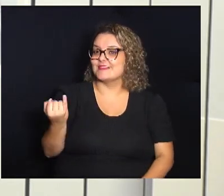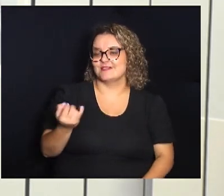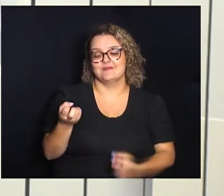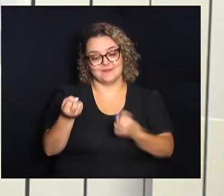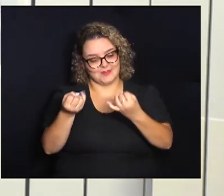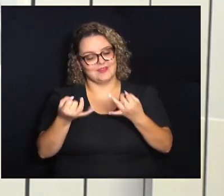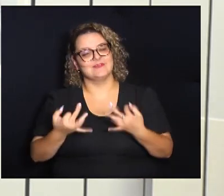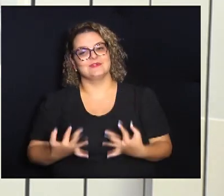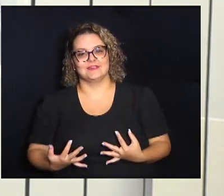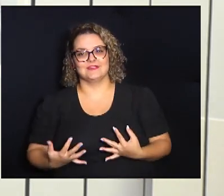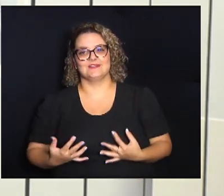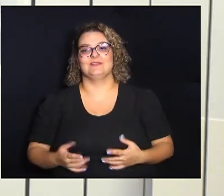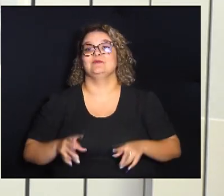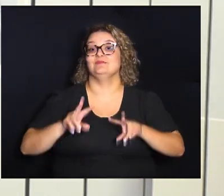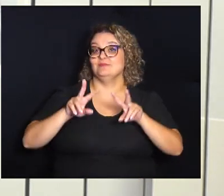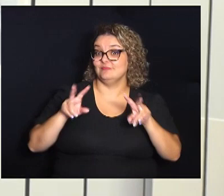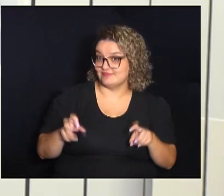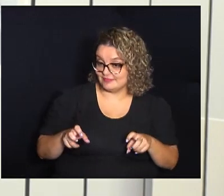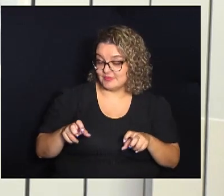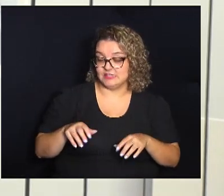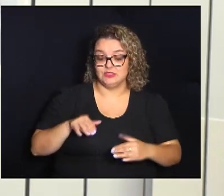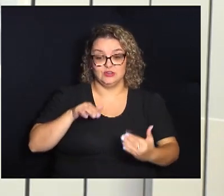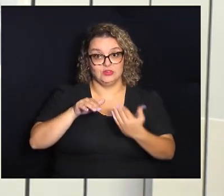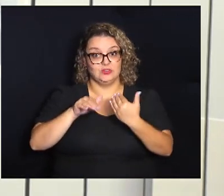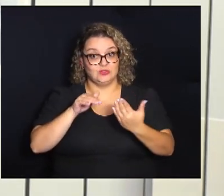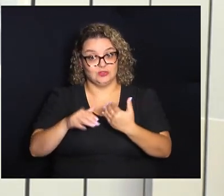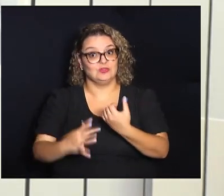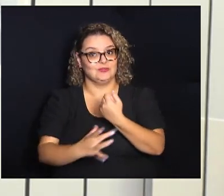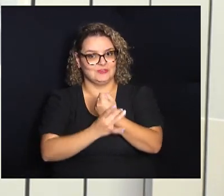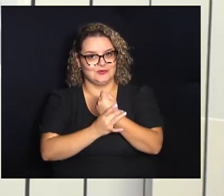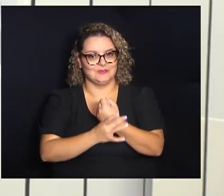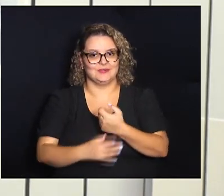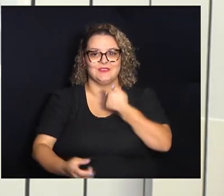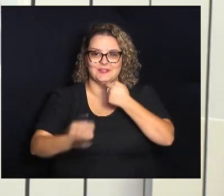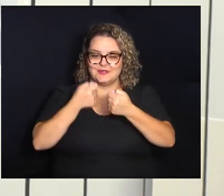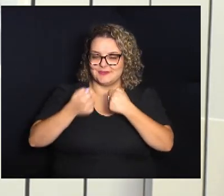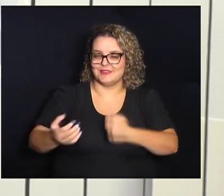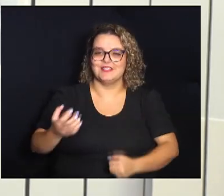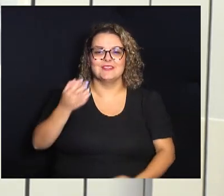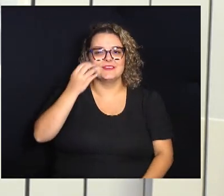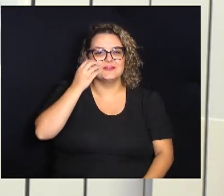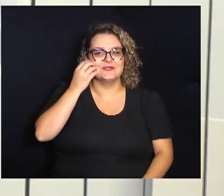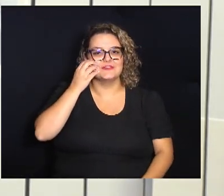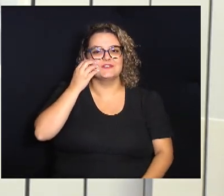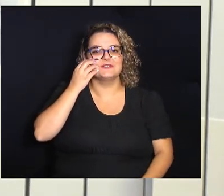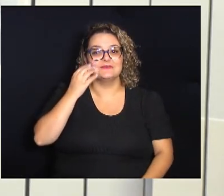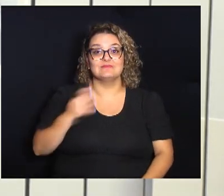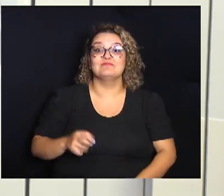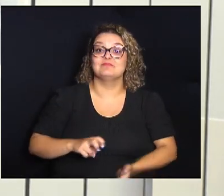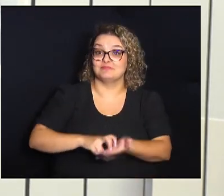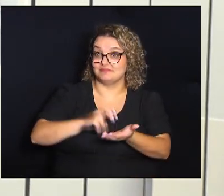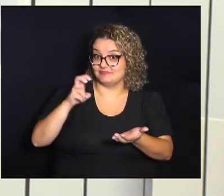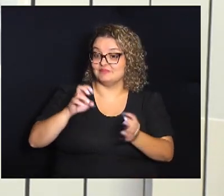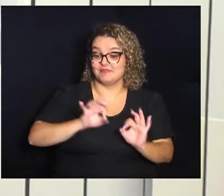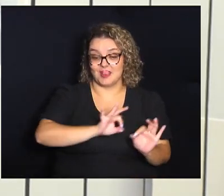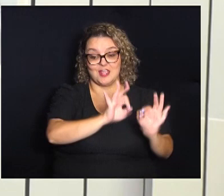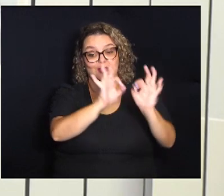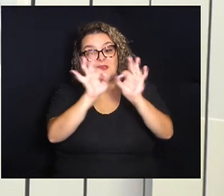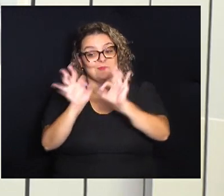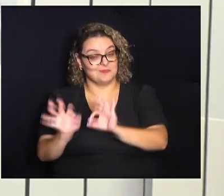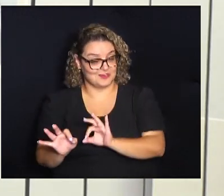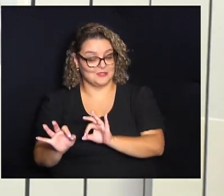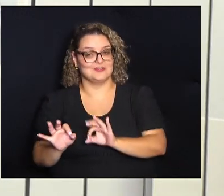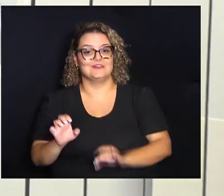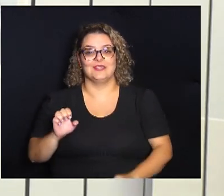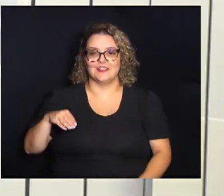orientação sobre este deslocamento seguro. Repórter André Aranha, cedinho, acompanhou a ação da